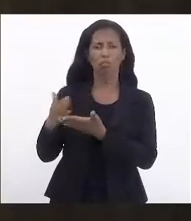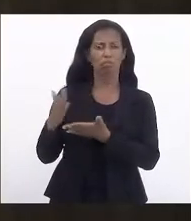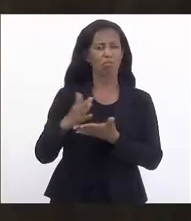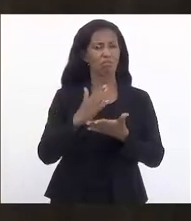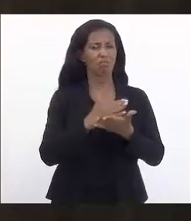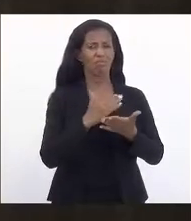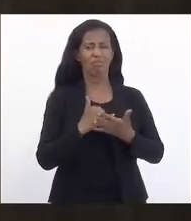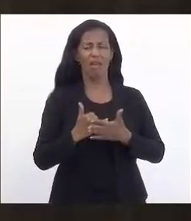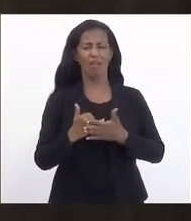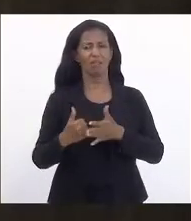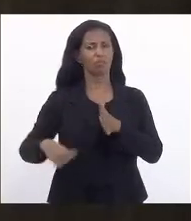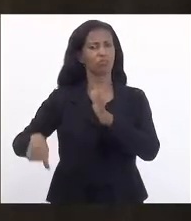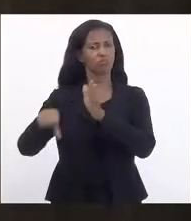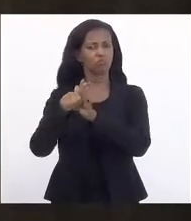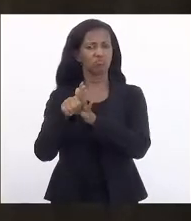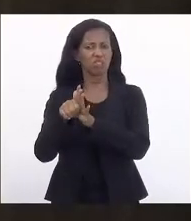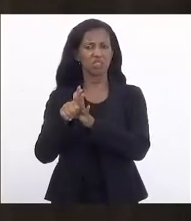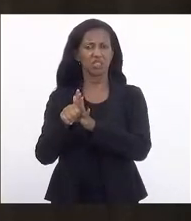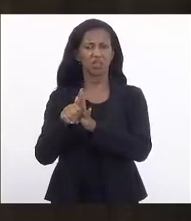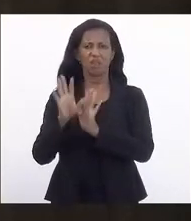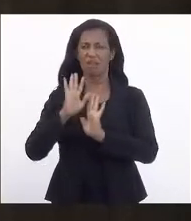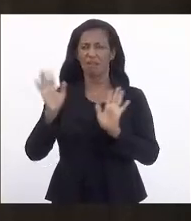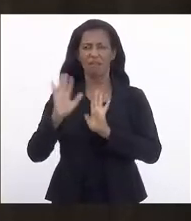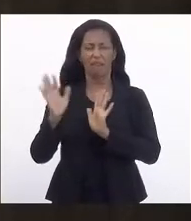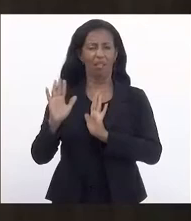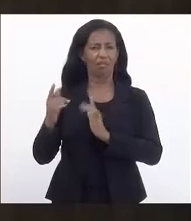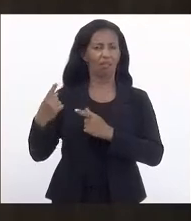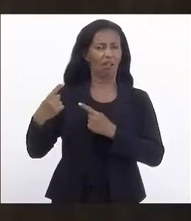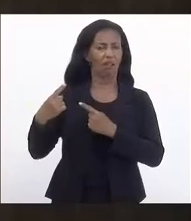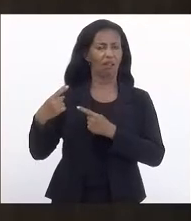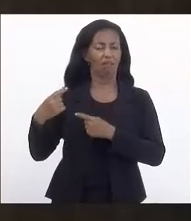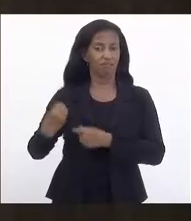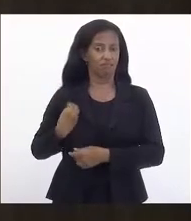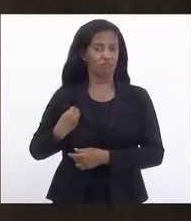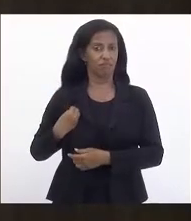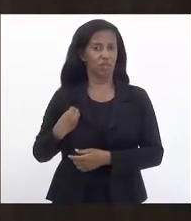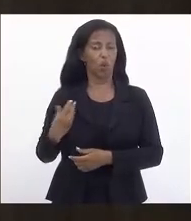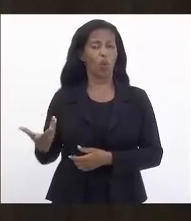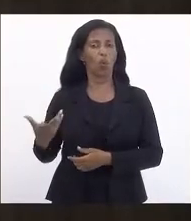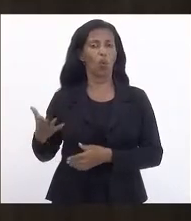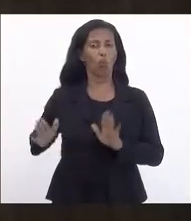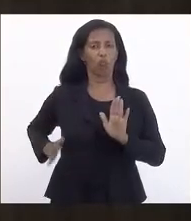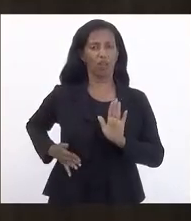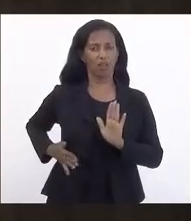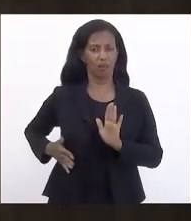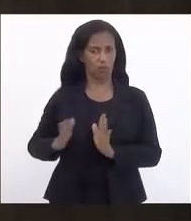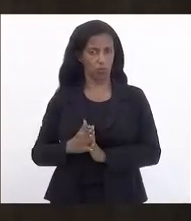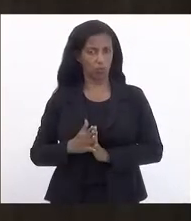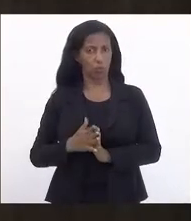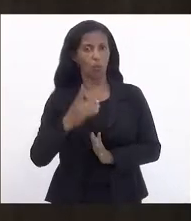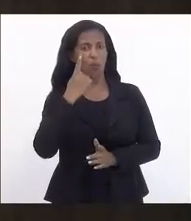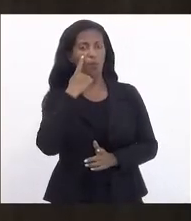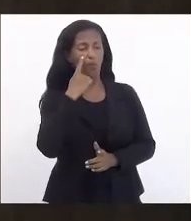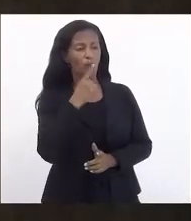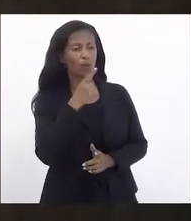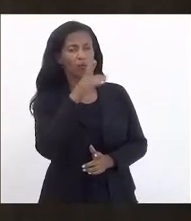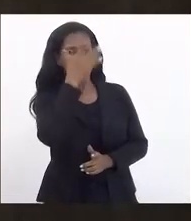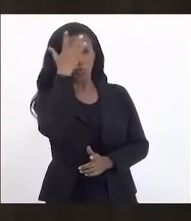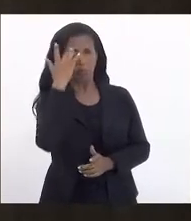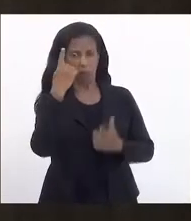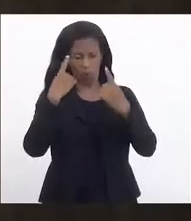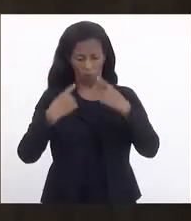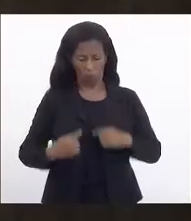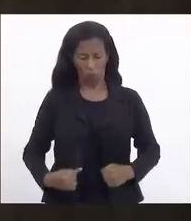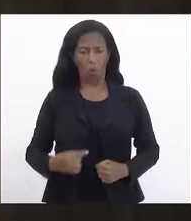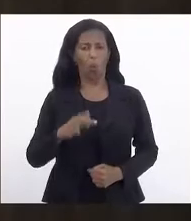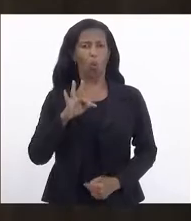antecedente criminal ou envolvimento com atividades ilícitas foram ouvidos relatos de corpos encontrados com sinais